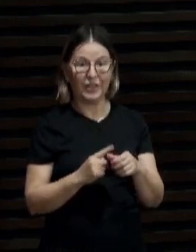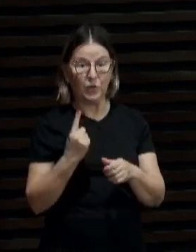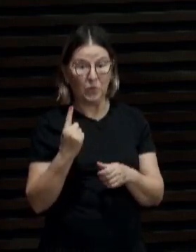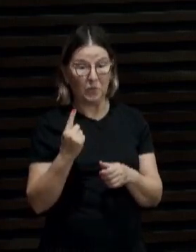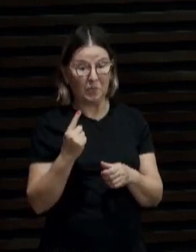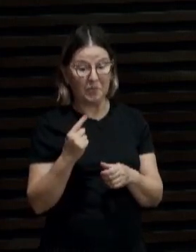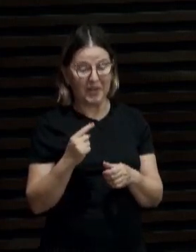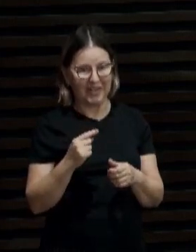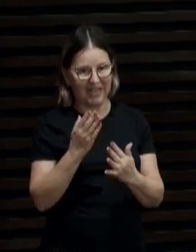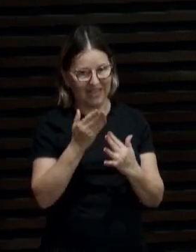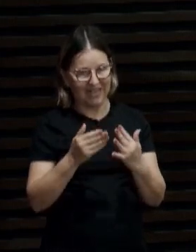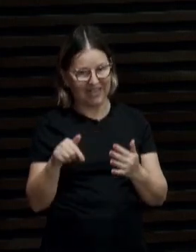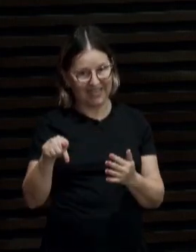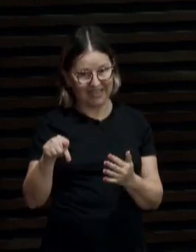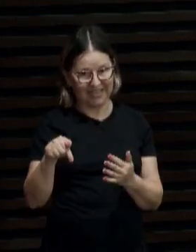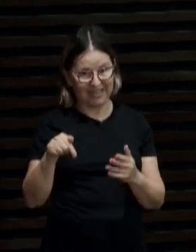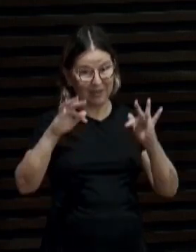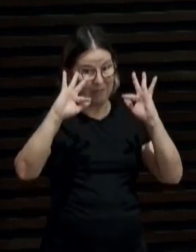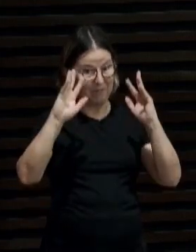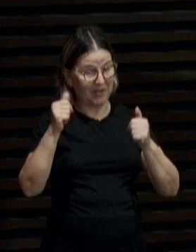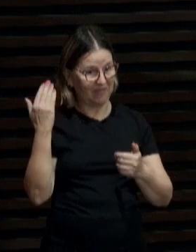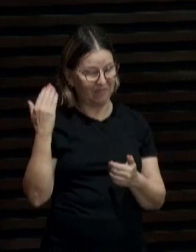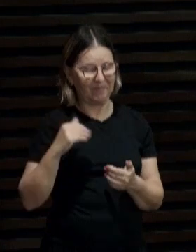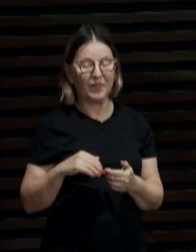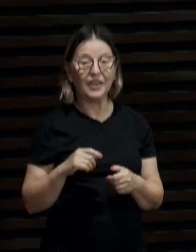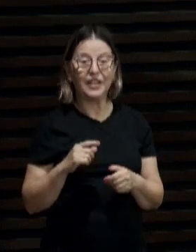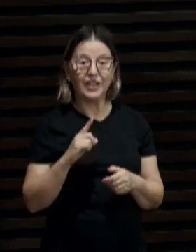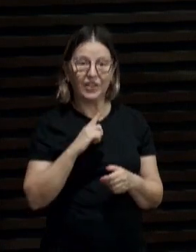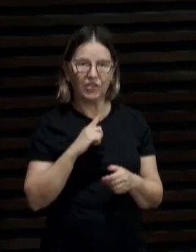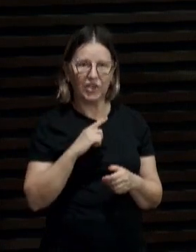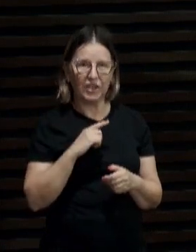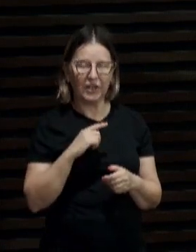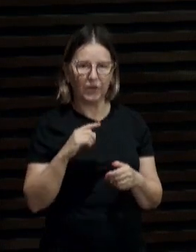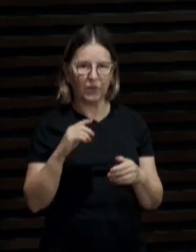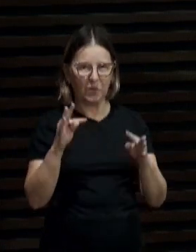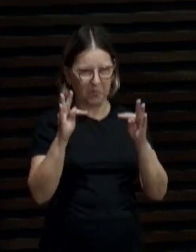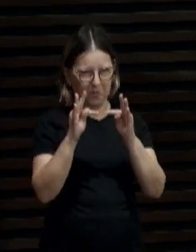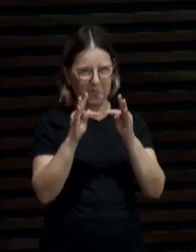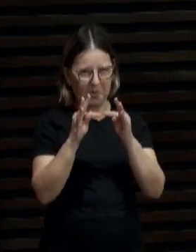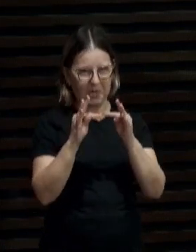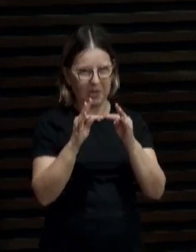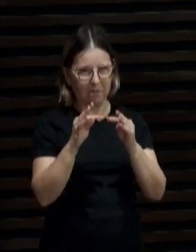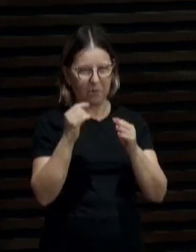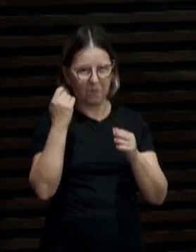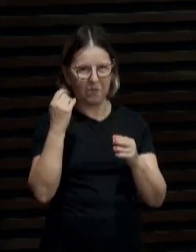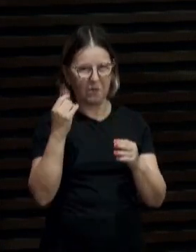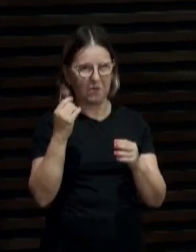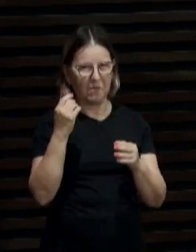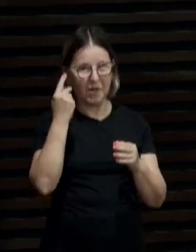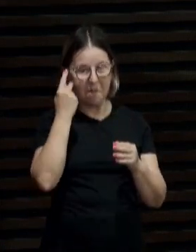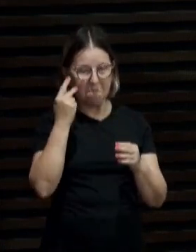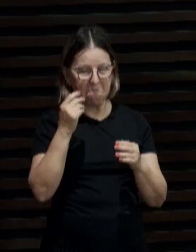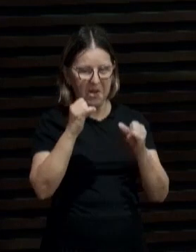templo de Diana, a Diana dos Efésios. Era uma deusa, um demônio, evidentemente, né? A